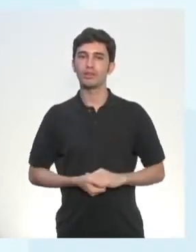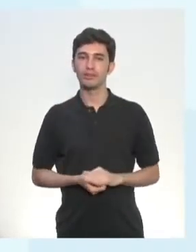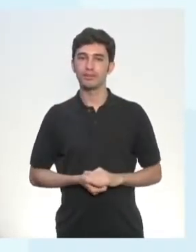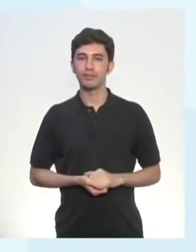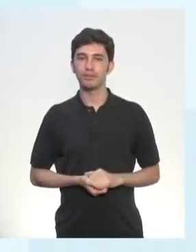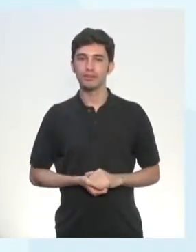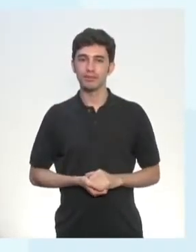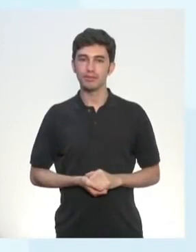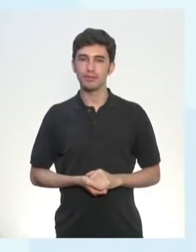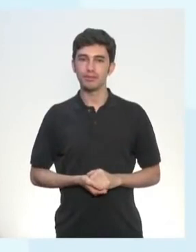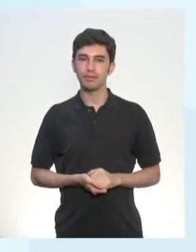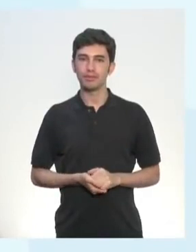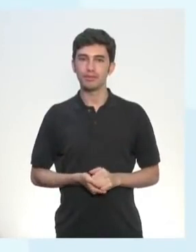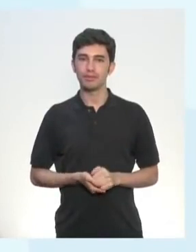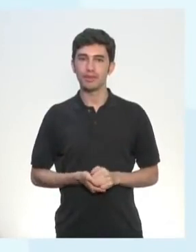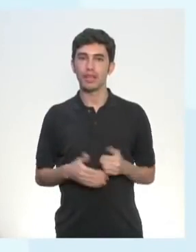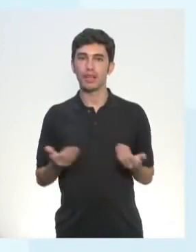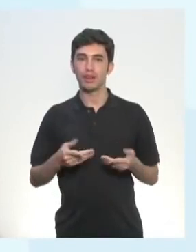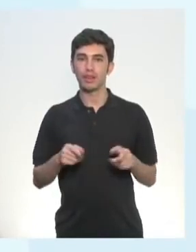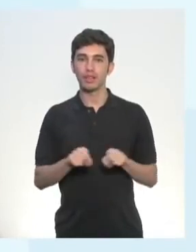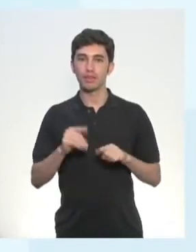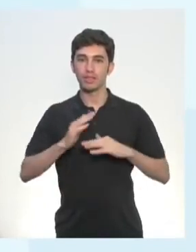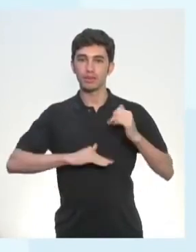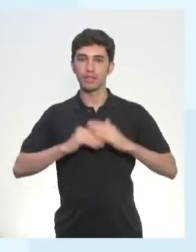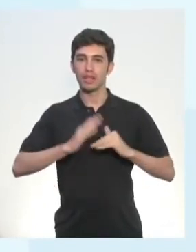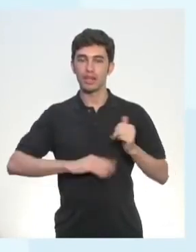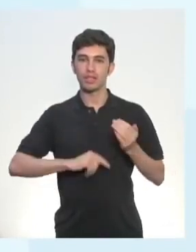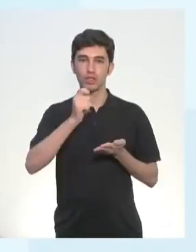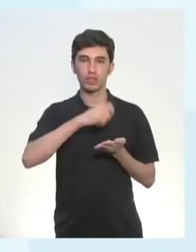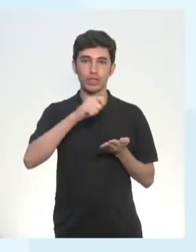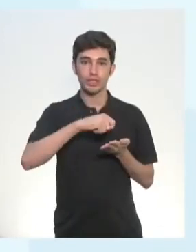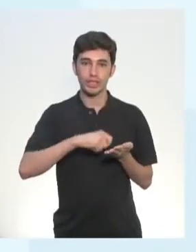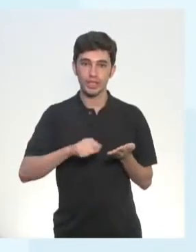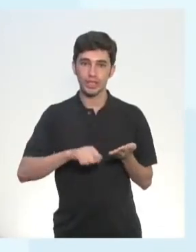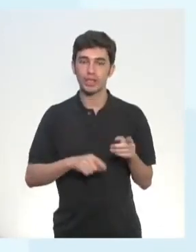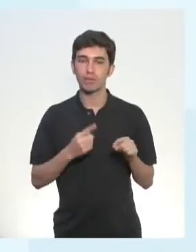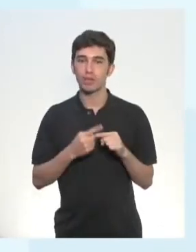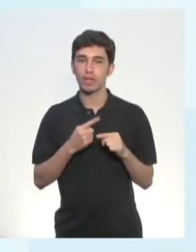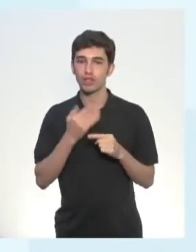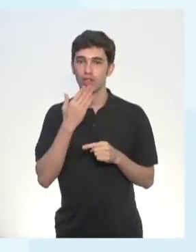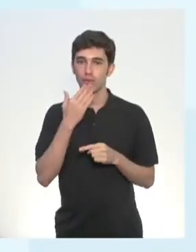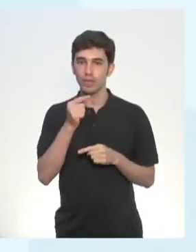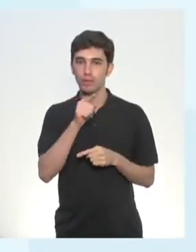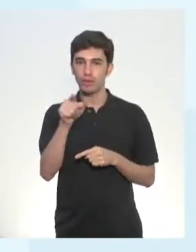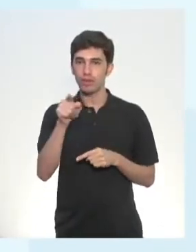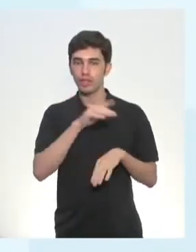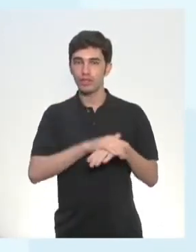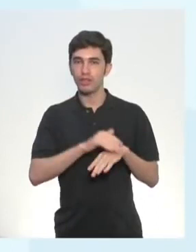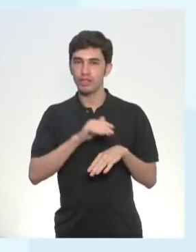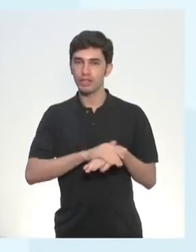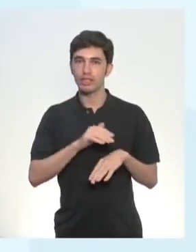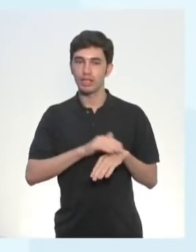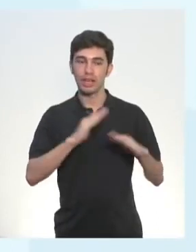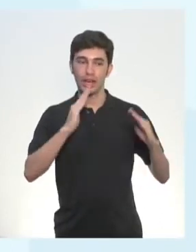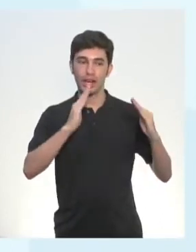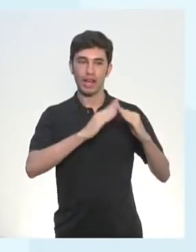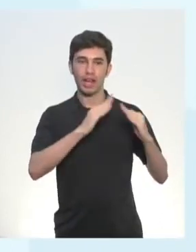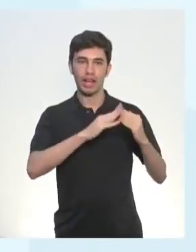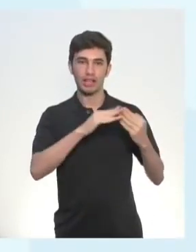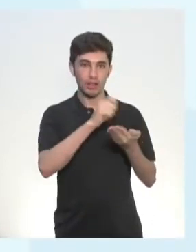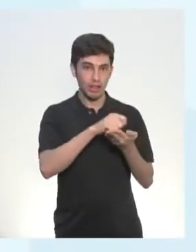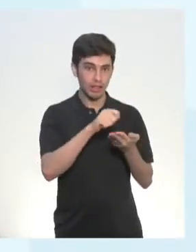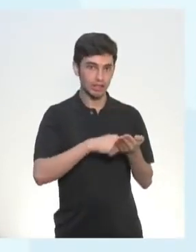as habilidades de writing, porque a gente vai pedir para que vocês escrevam aí uma redação como lição de casa aí, mas aí o professor acompanha